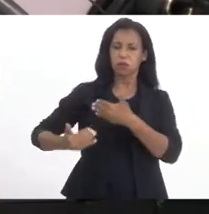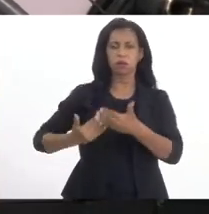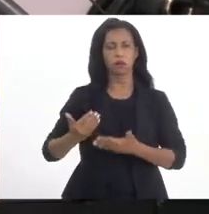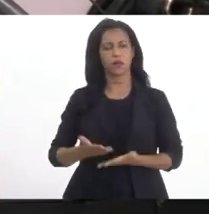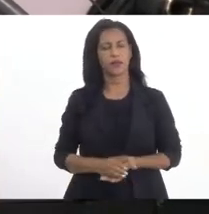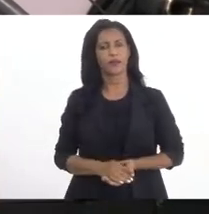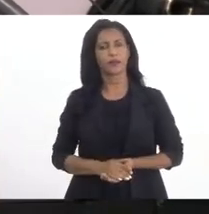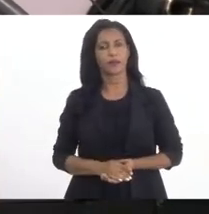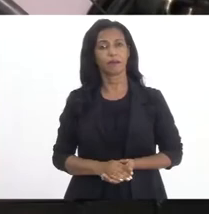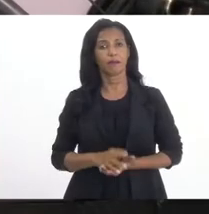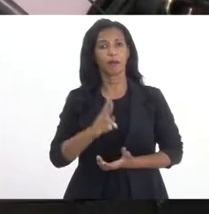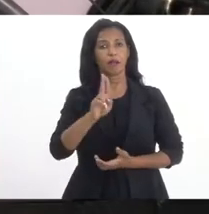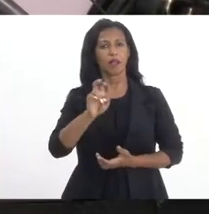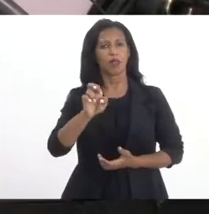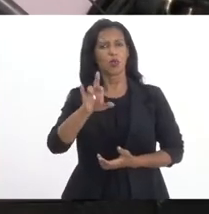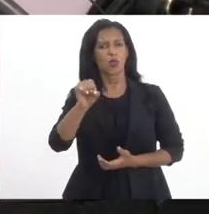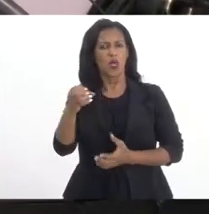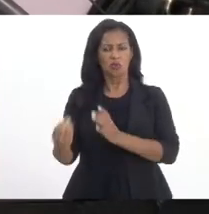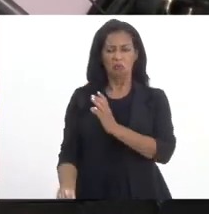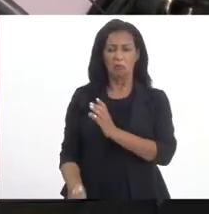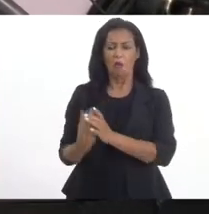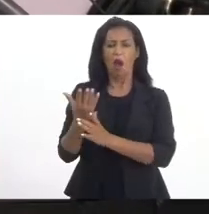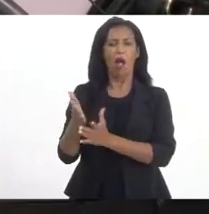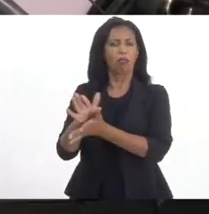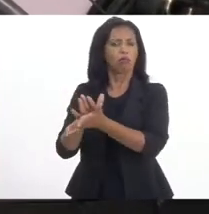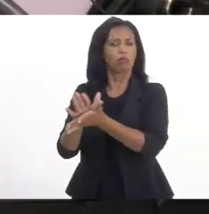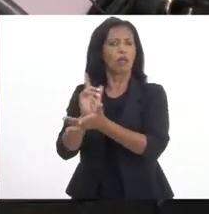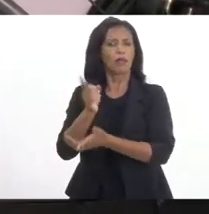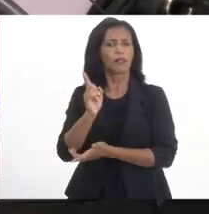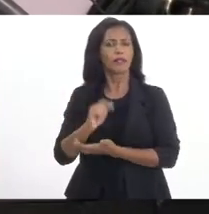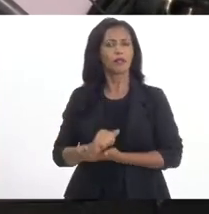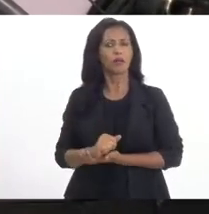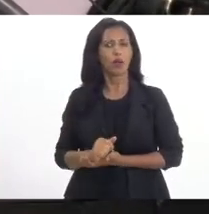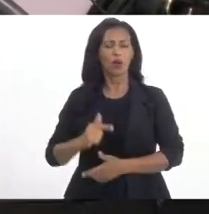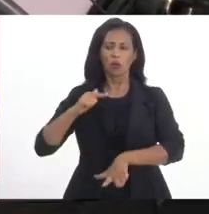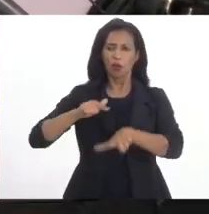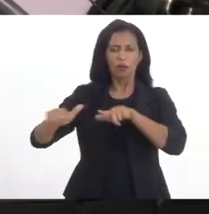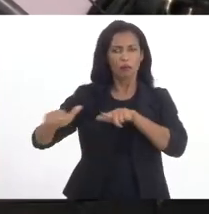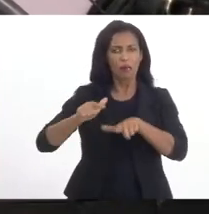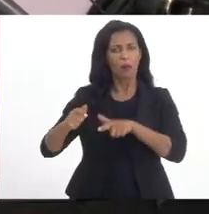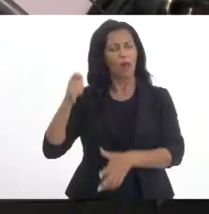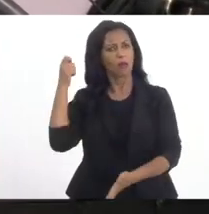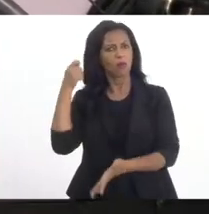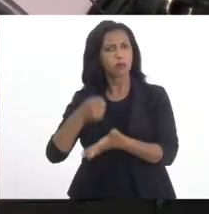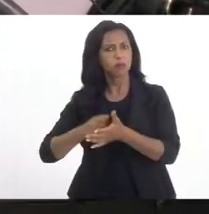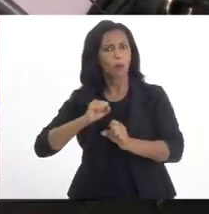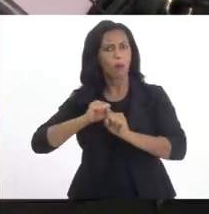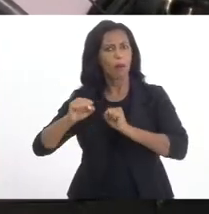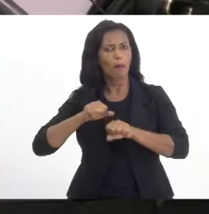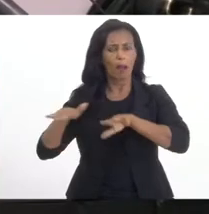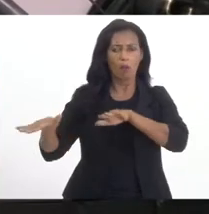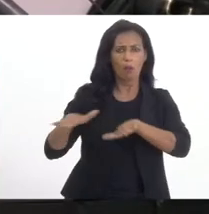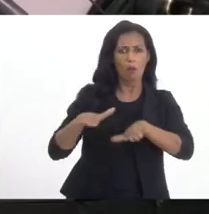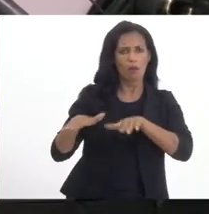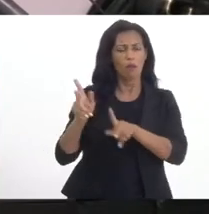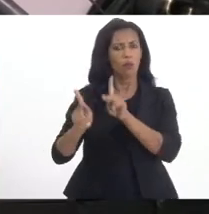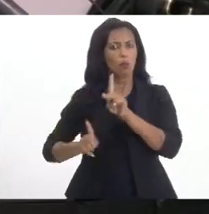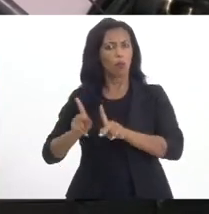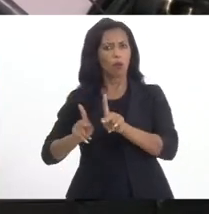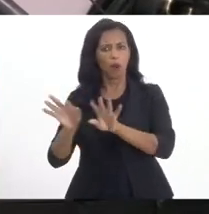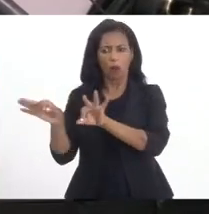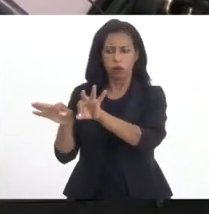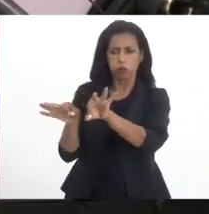questão. A UESO não surgiu do nada. A UESO foi fruto de trabalho, luta, do movimento popular